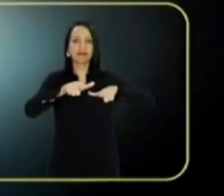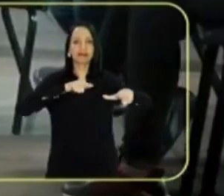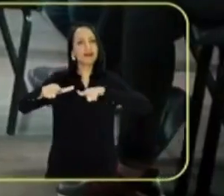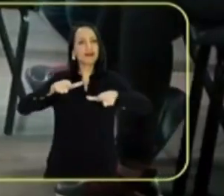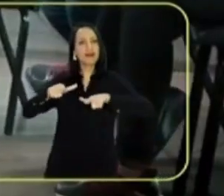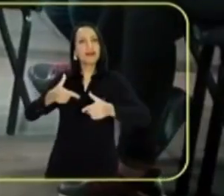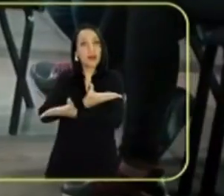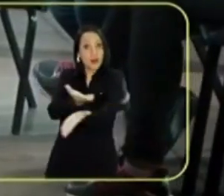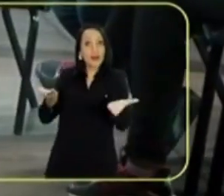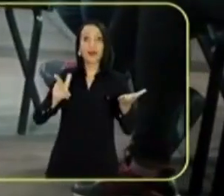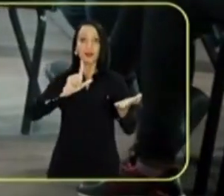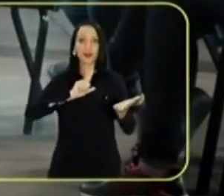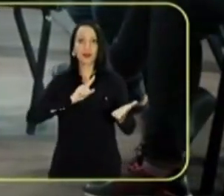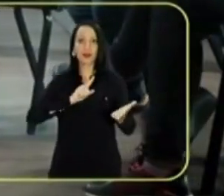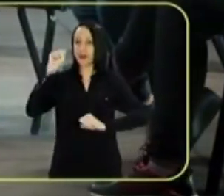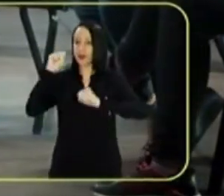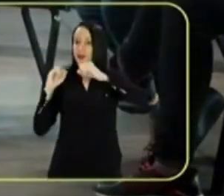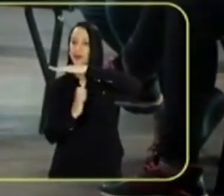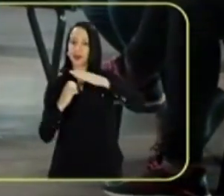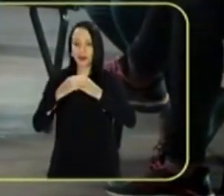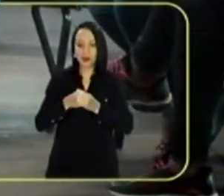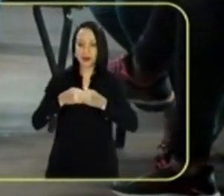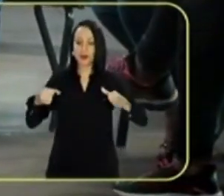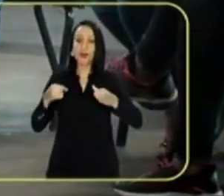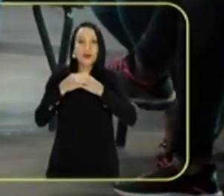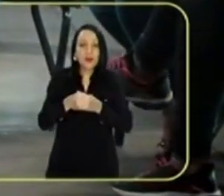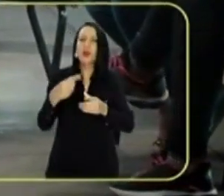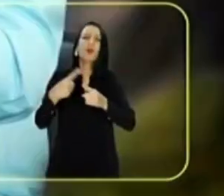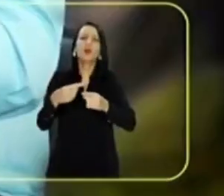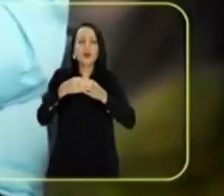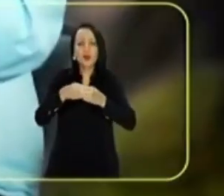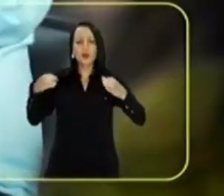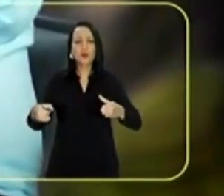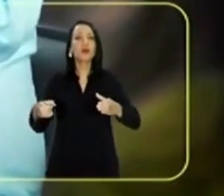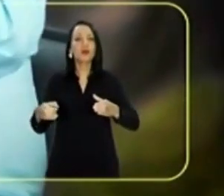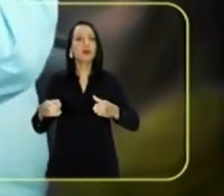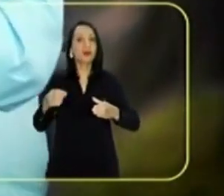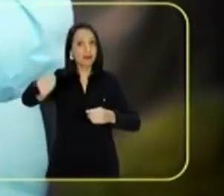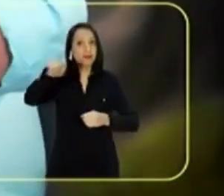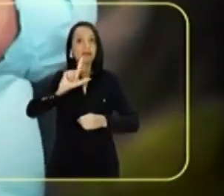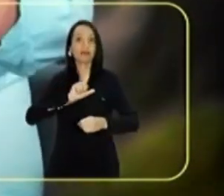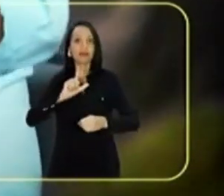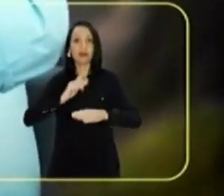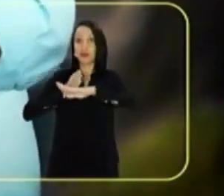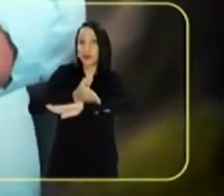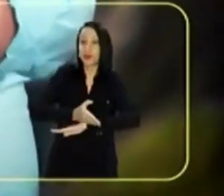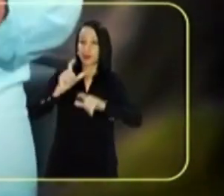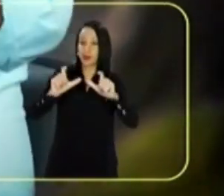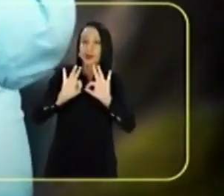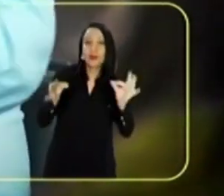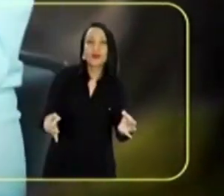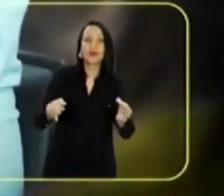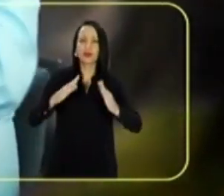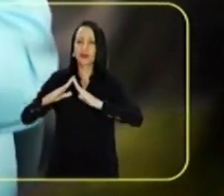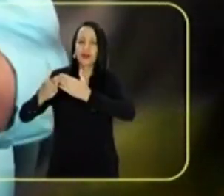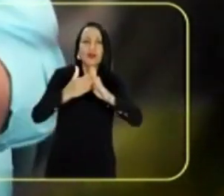que microempresas, pequena empresa, e por que micro e pequena empresa? Porque se você for numa comunidade, numa área carente, numa